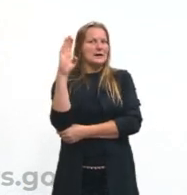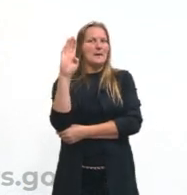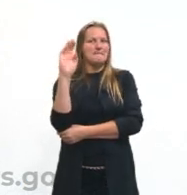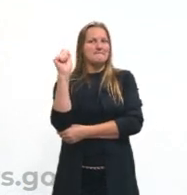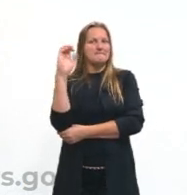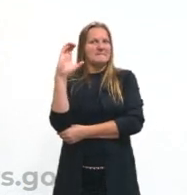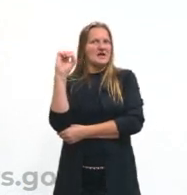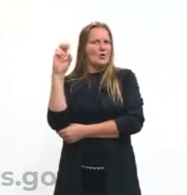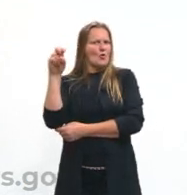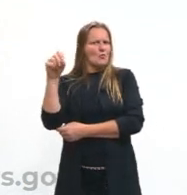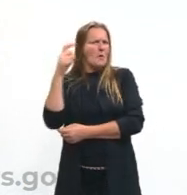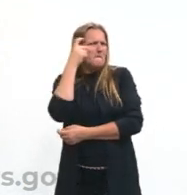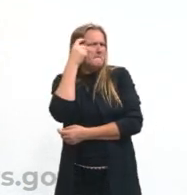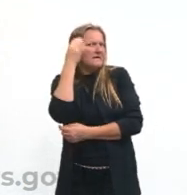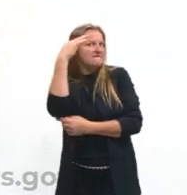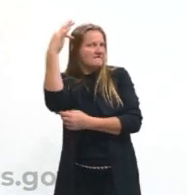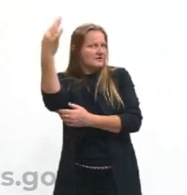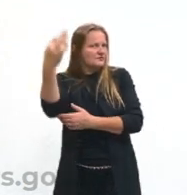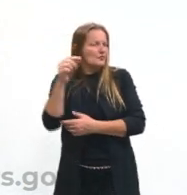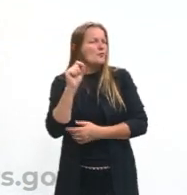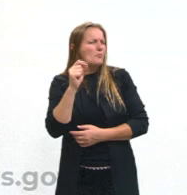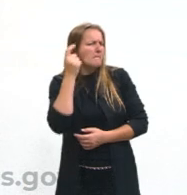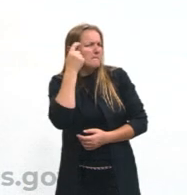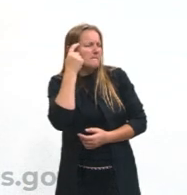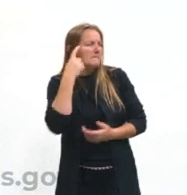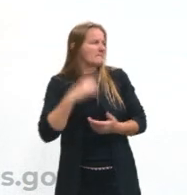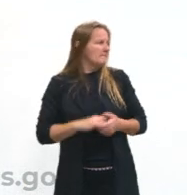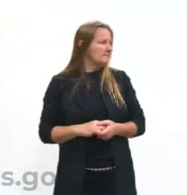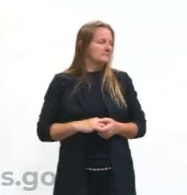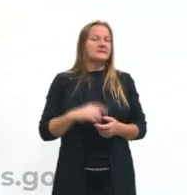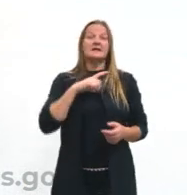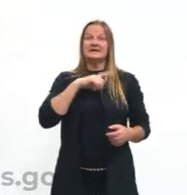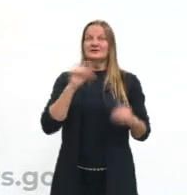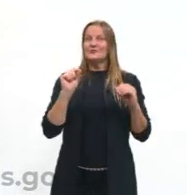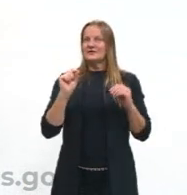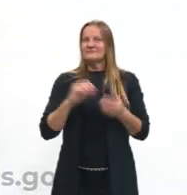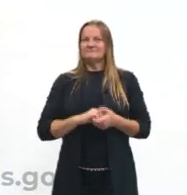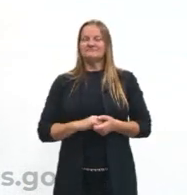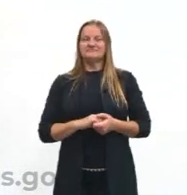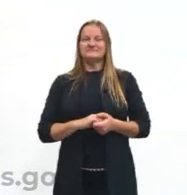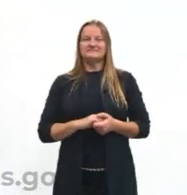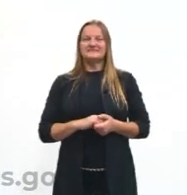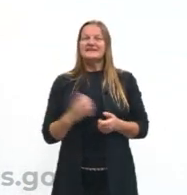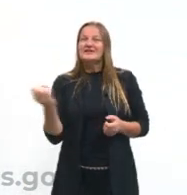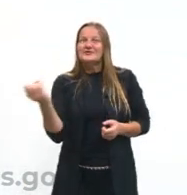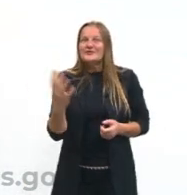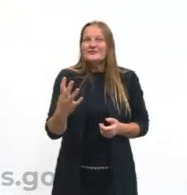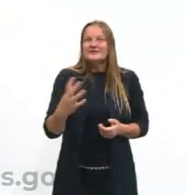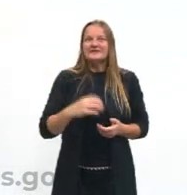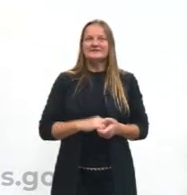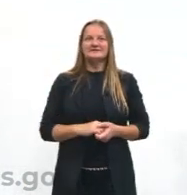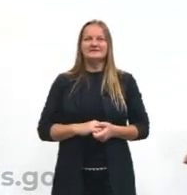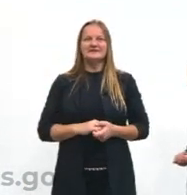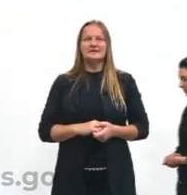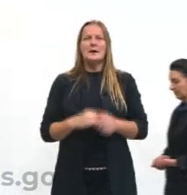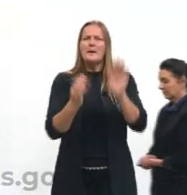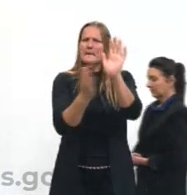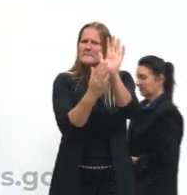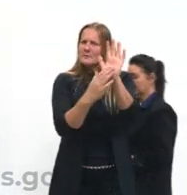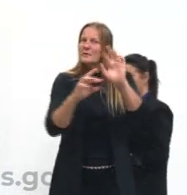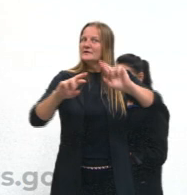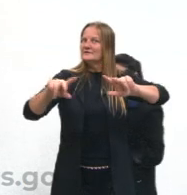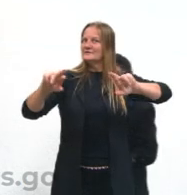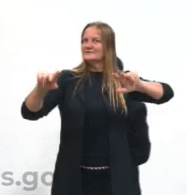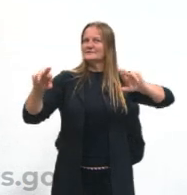o quê que o Francis Bacon vai trazer né o Francis Bacon aqui o Francis Bacon ele ele ele vai tentando trazer uma nova proposta